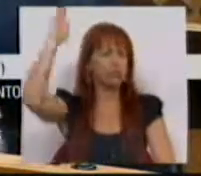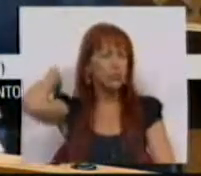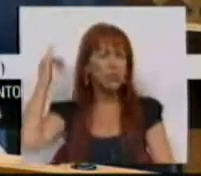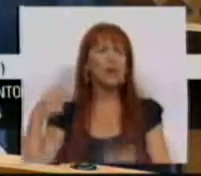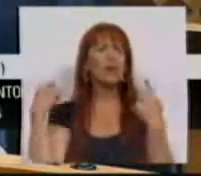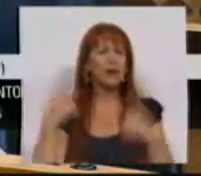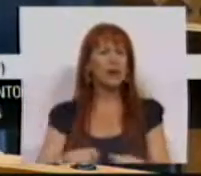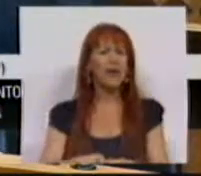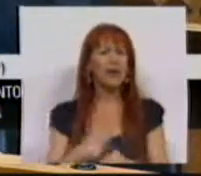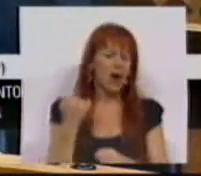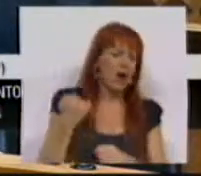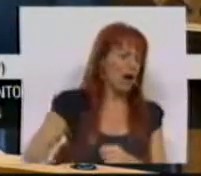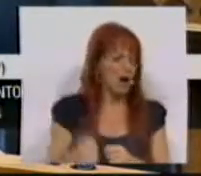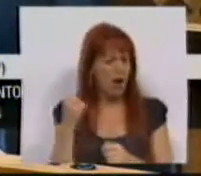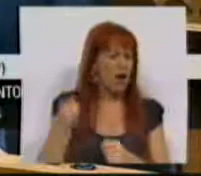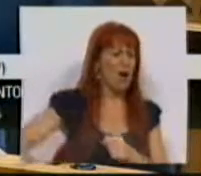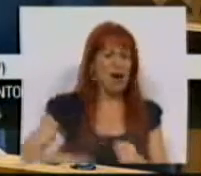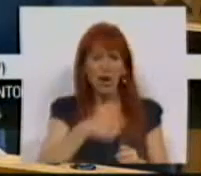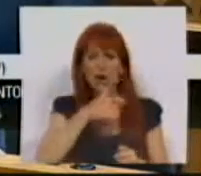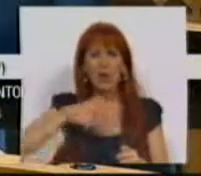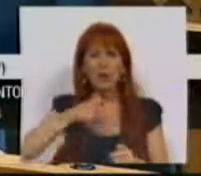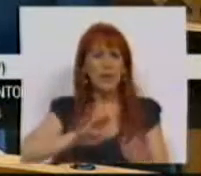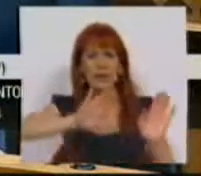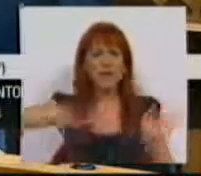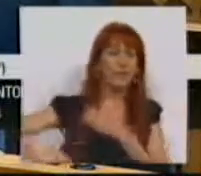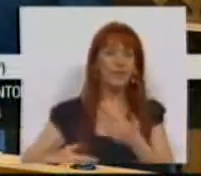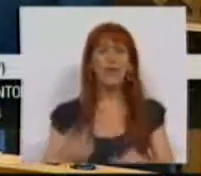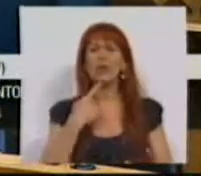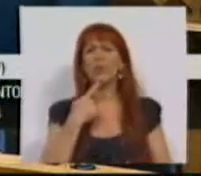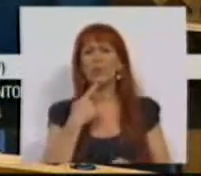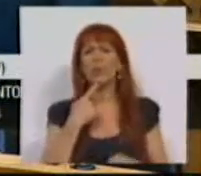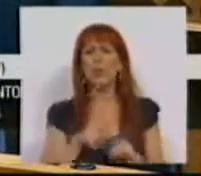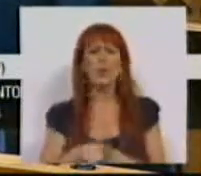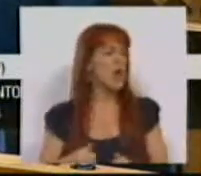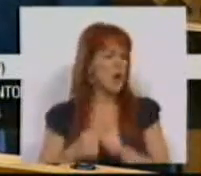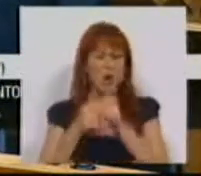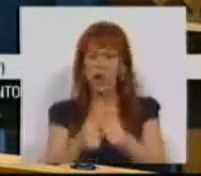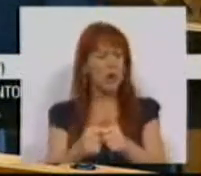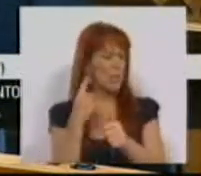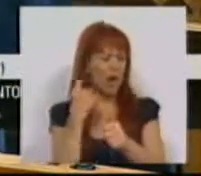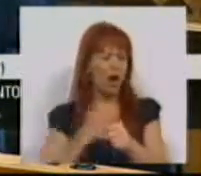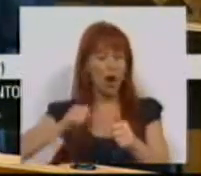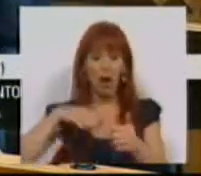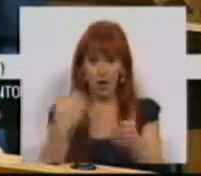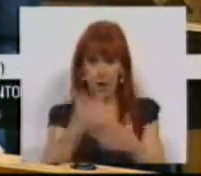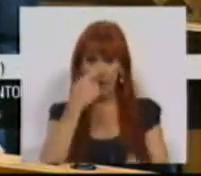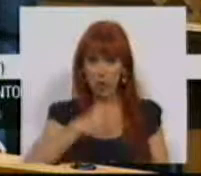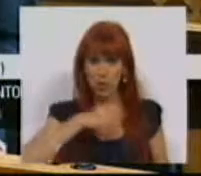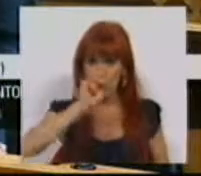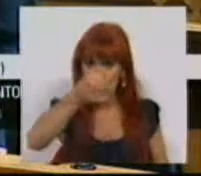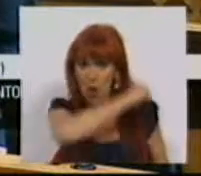que está a denegar esses compromissos. Já há muito que não cumpre perante os